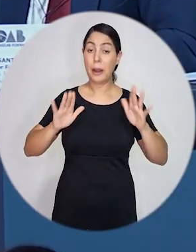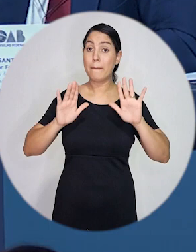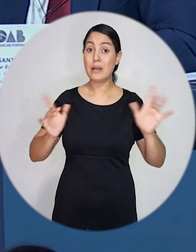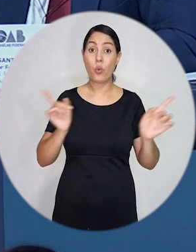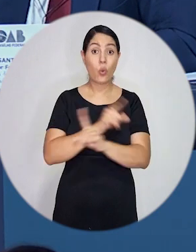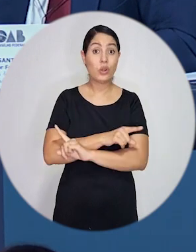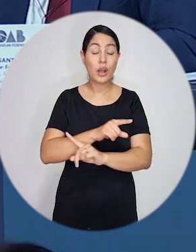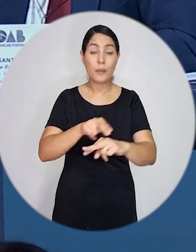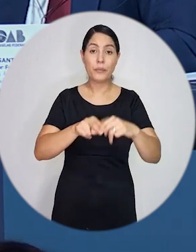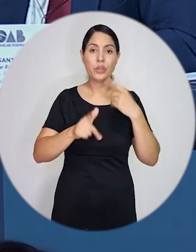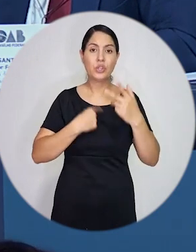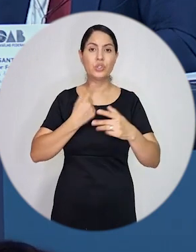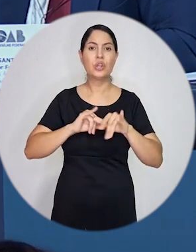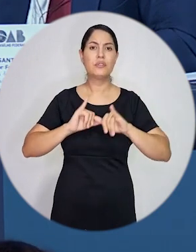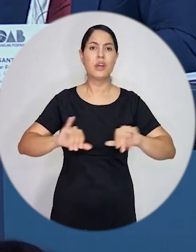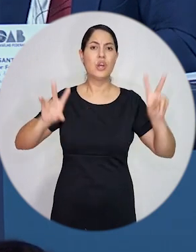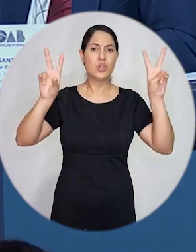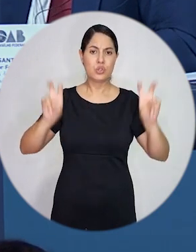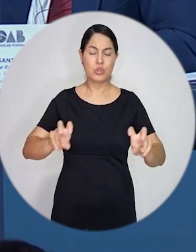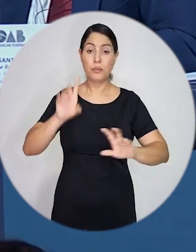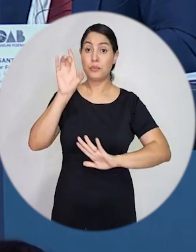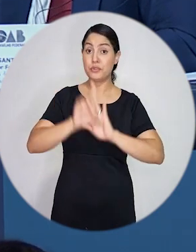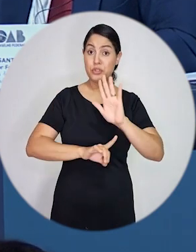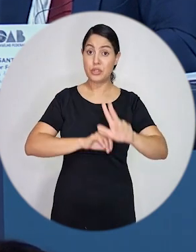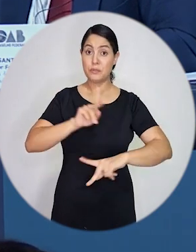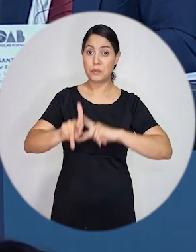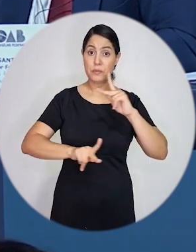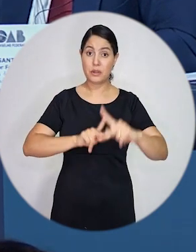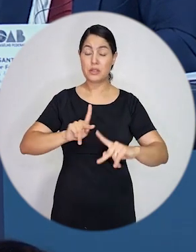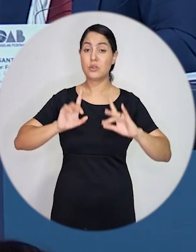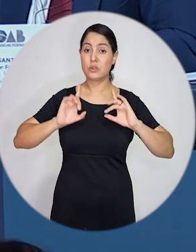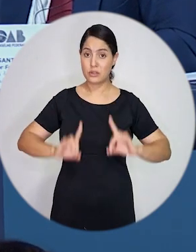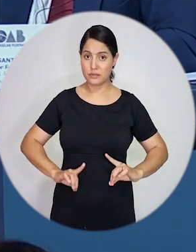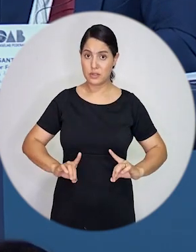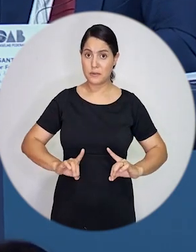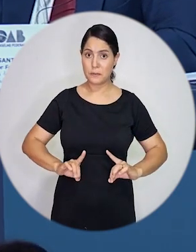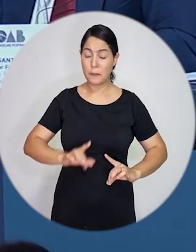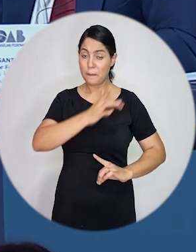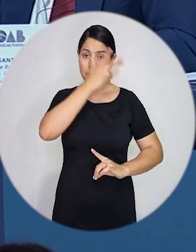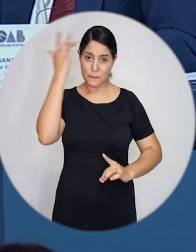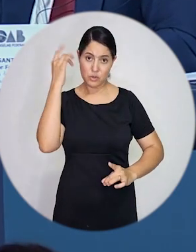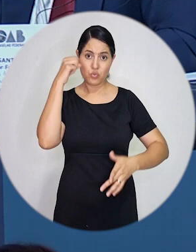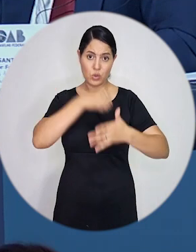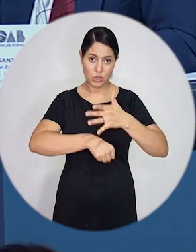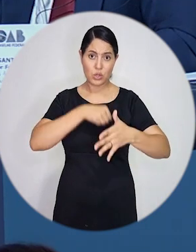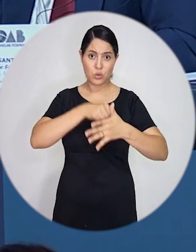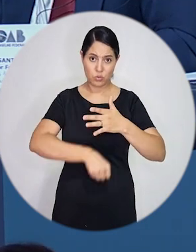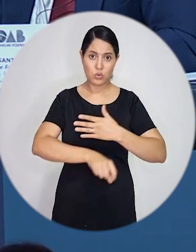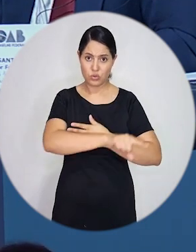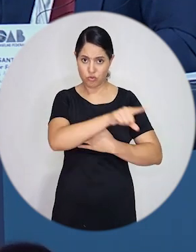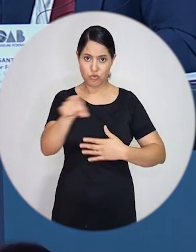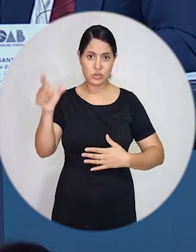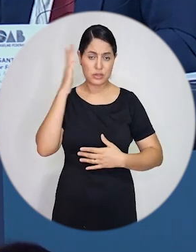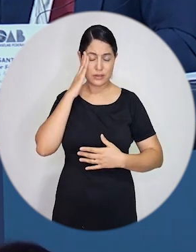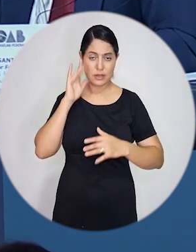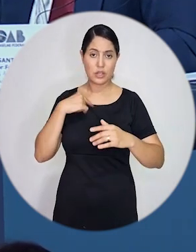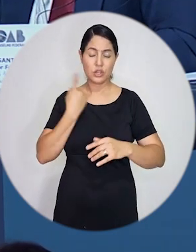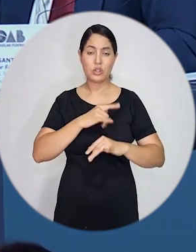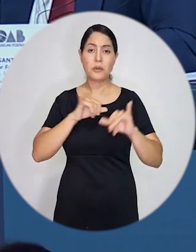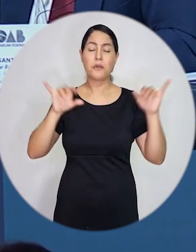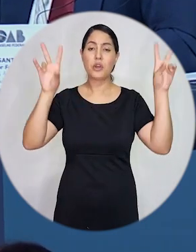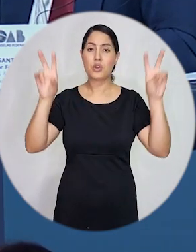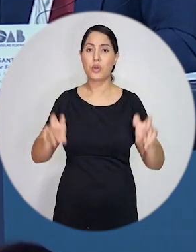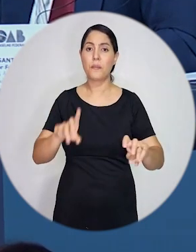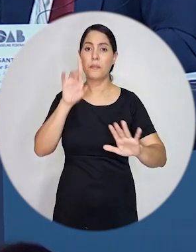gente fala sobre pessoas com deficiência, direito às pessoas com deficiência, quem milita vai saber muito bem que a gente está